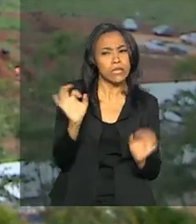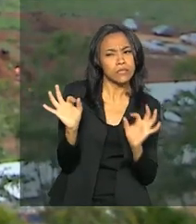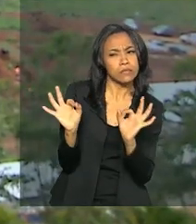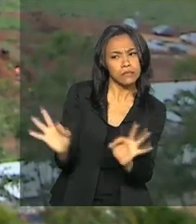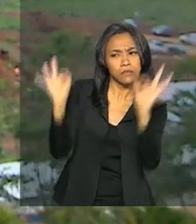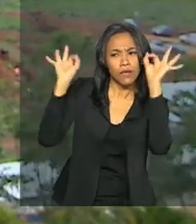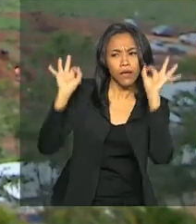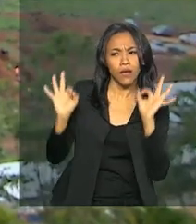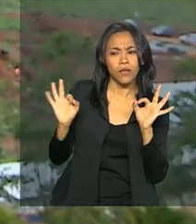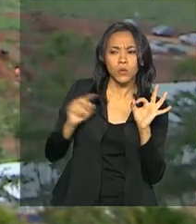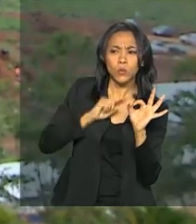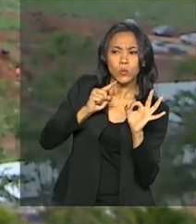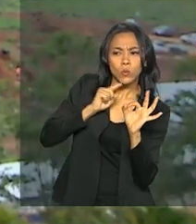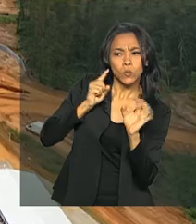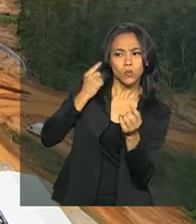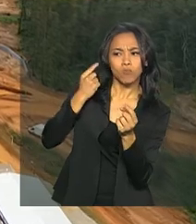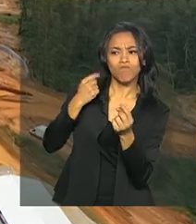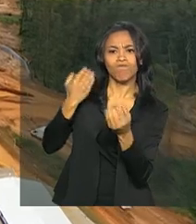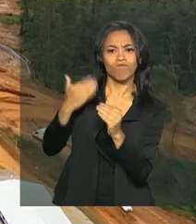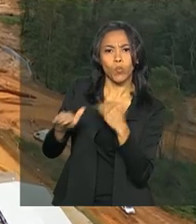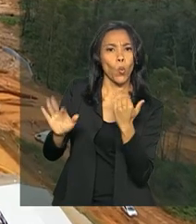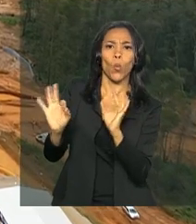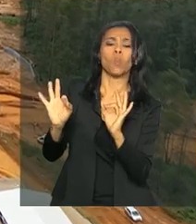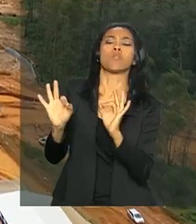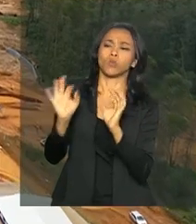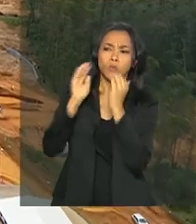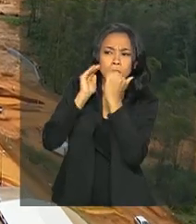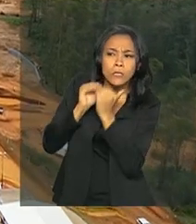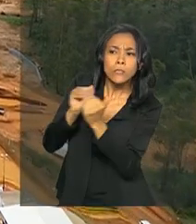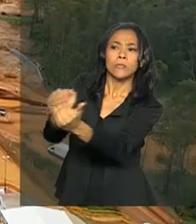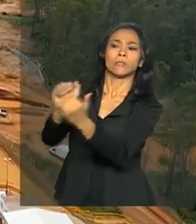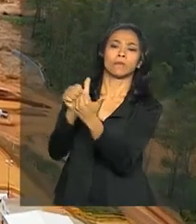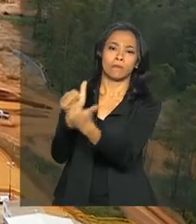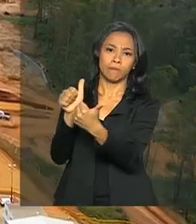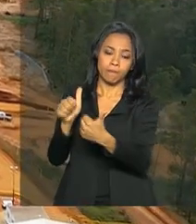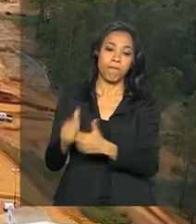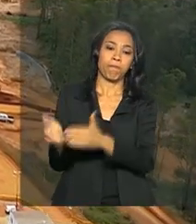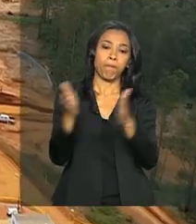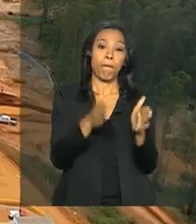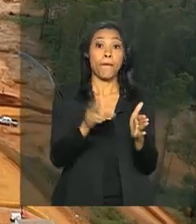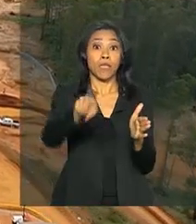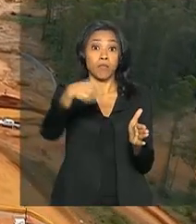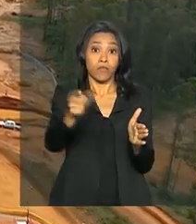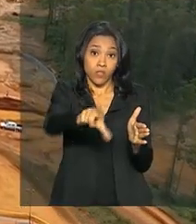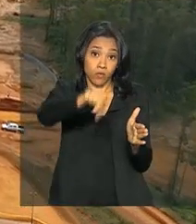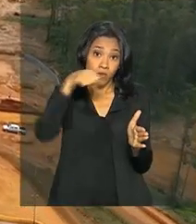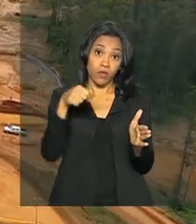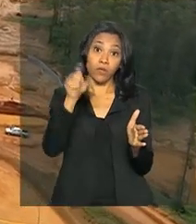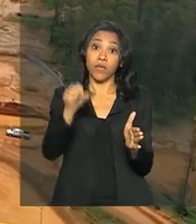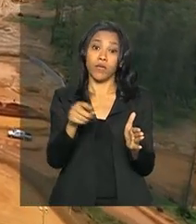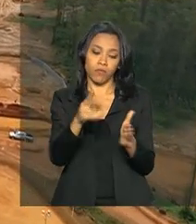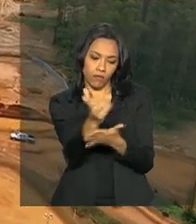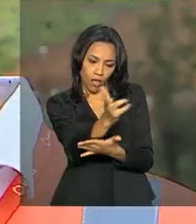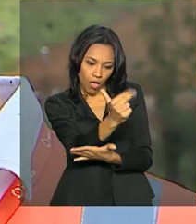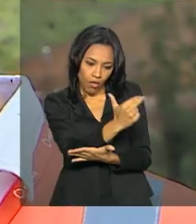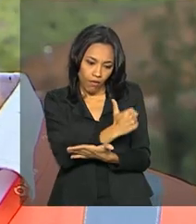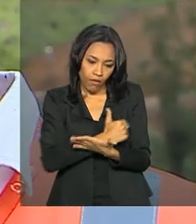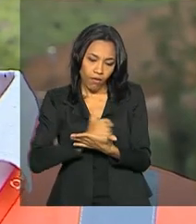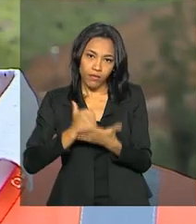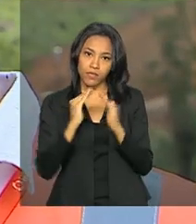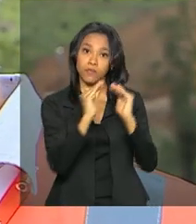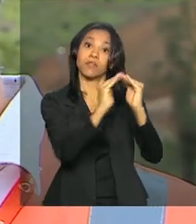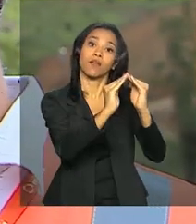houve questionamento nenhum diferente. Os moradores vão escolher também o projeto das casas. Na ação civil